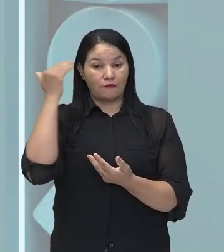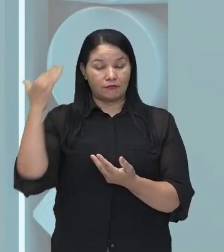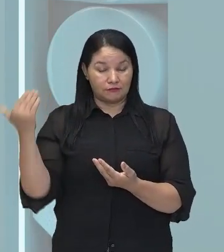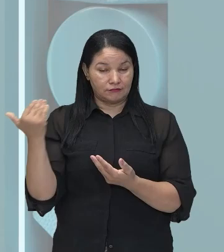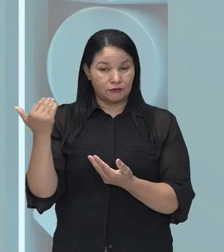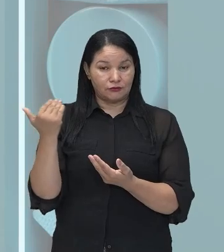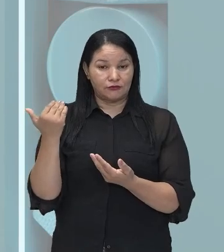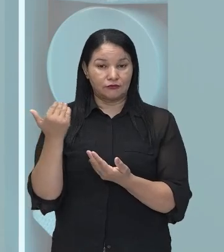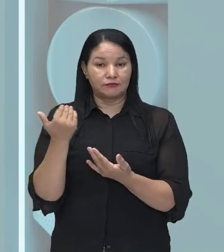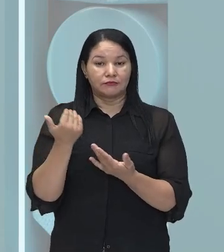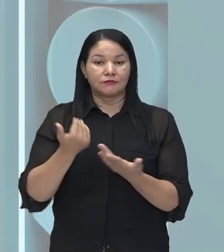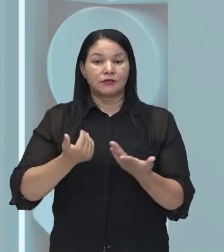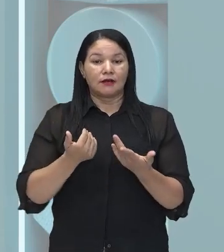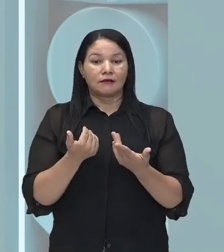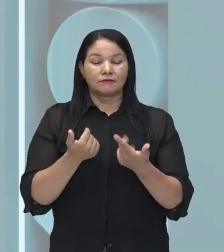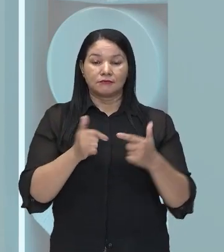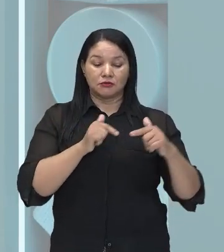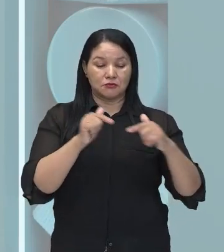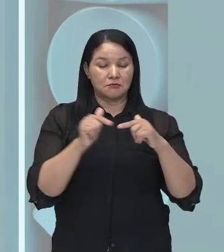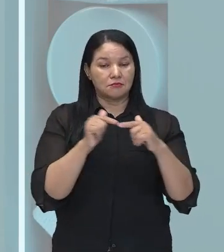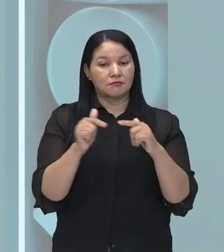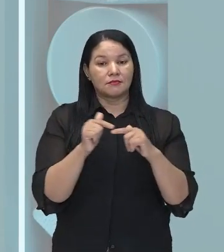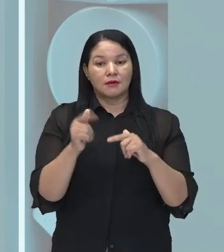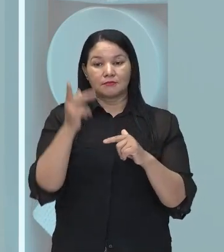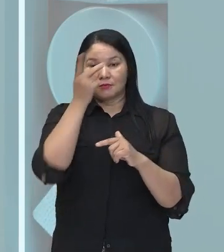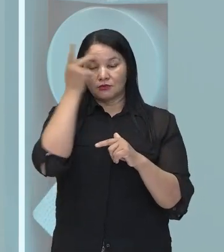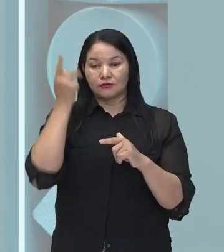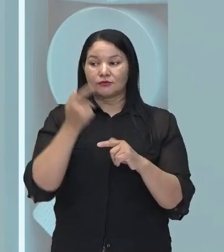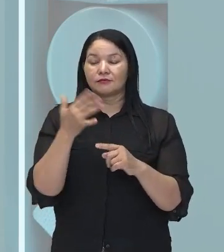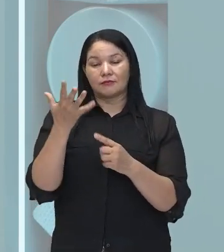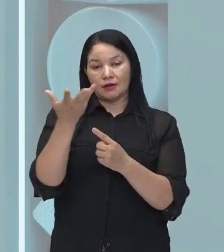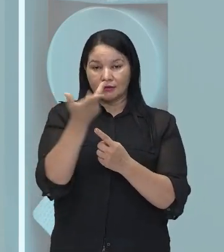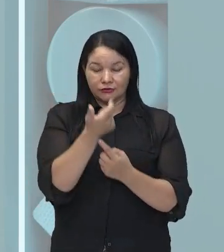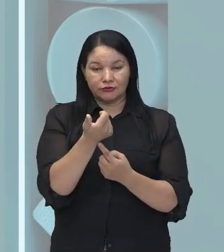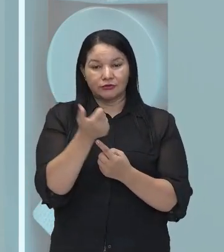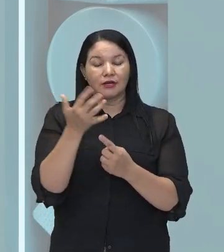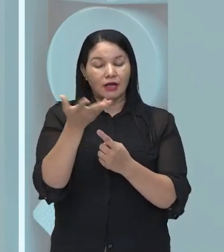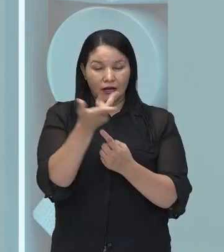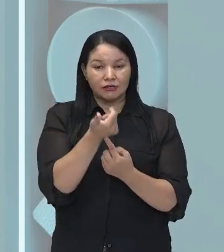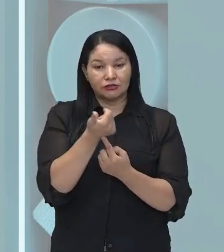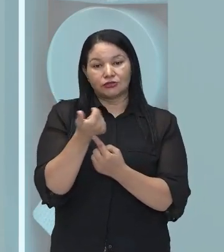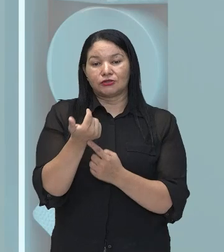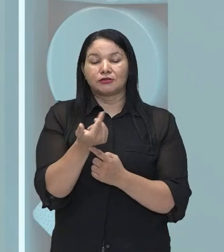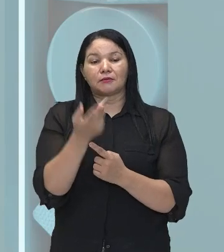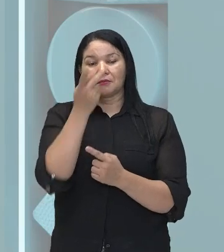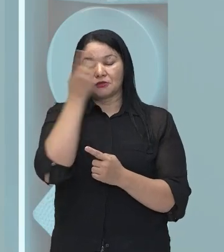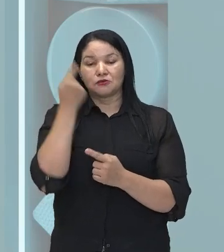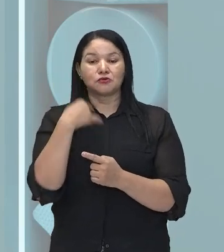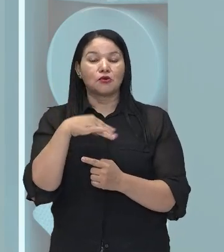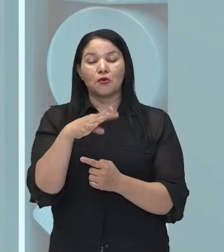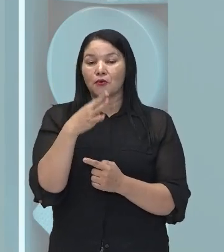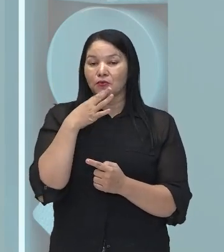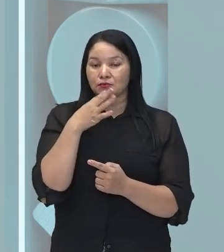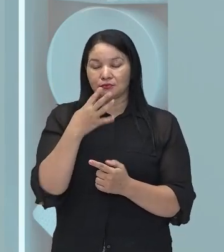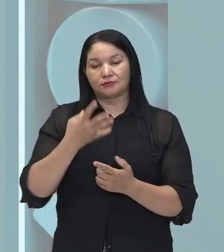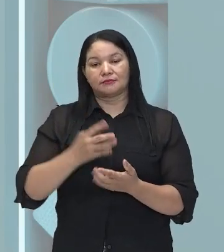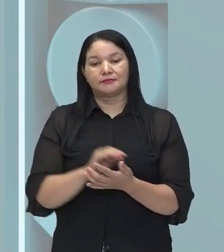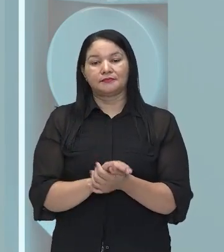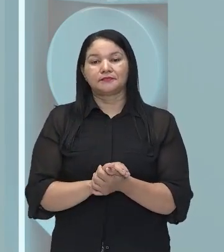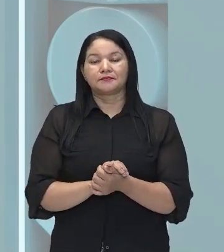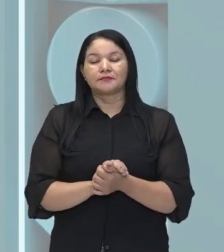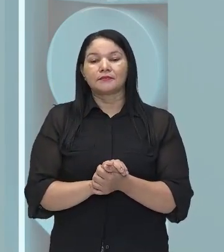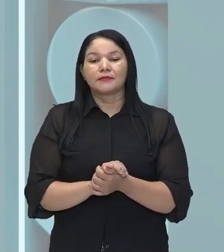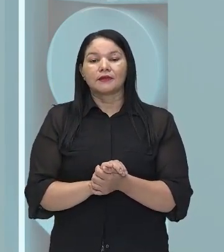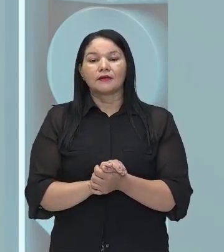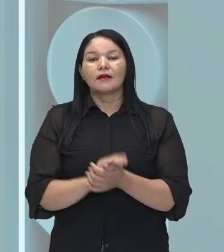renome, artistas consagrados e admirados por muitas pessoas. Percebam que os modernistas, quando começaram